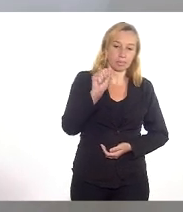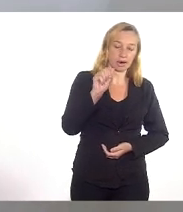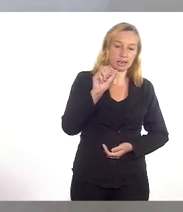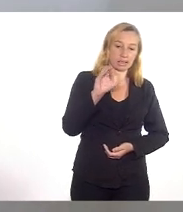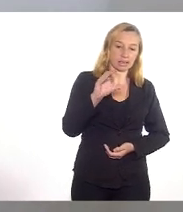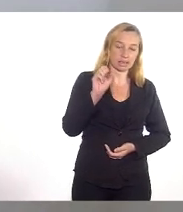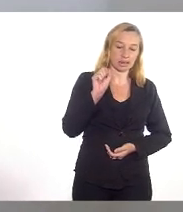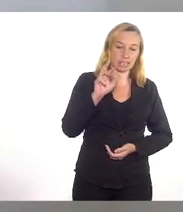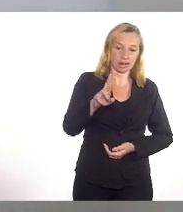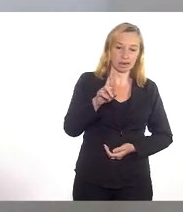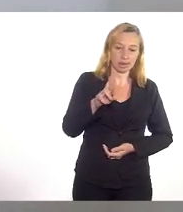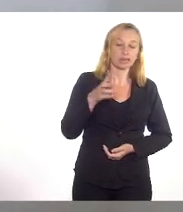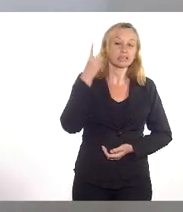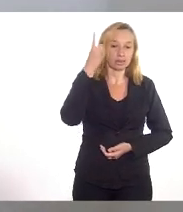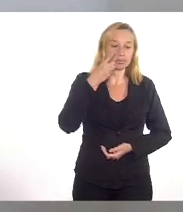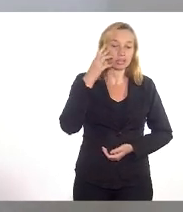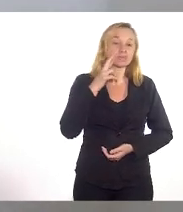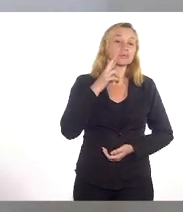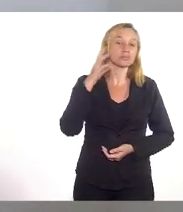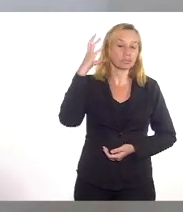Deputada Rosane Félix.